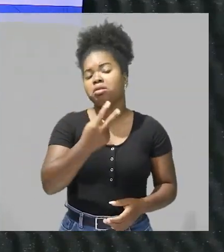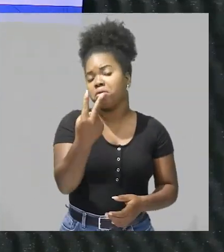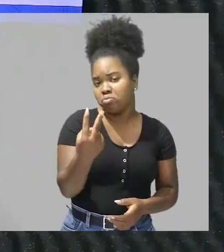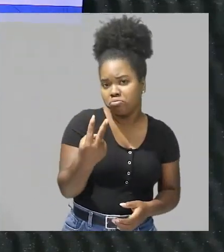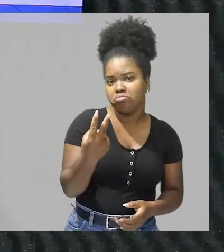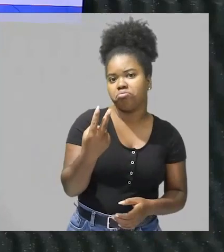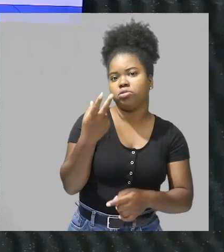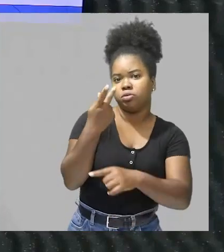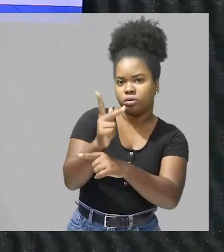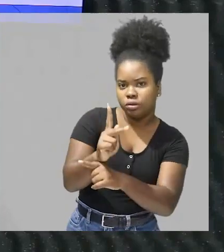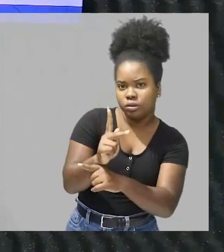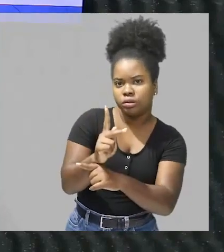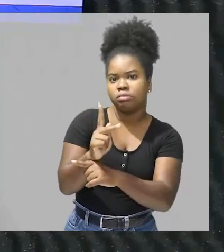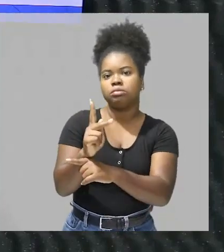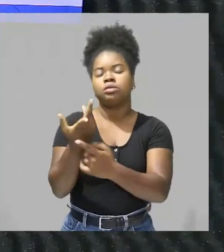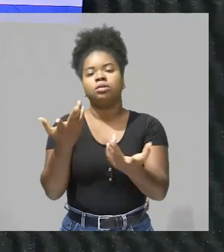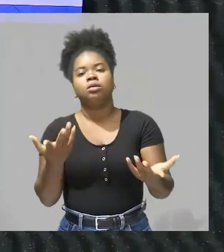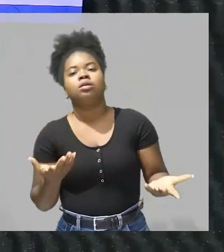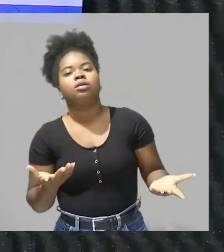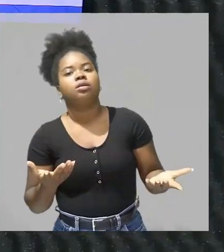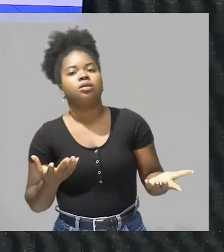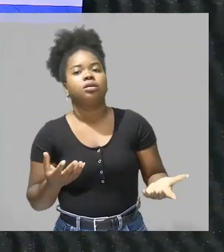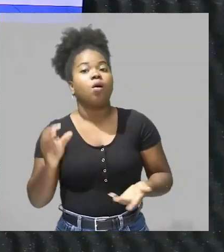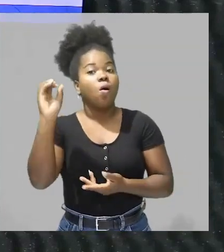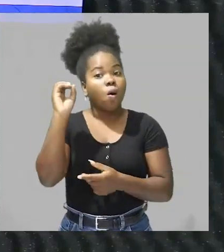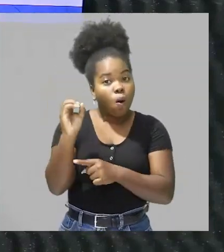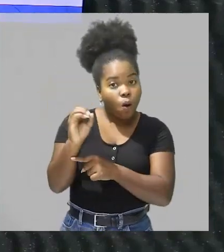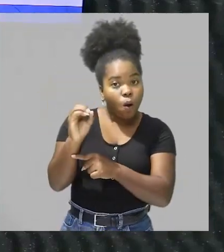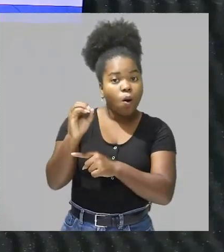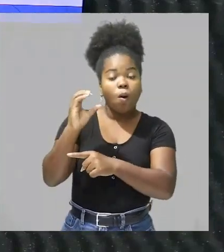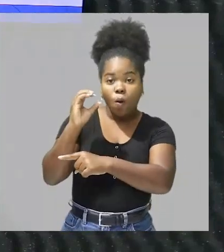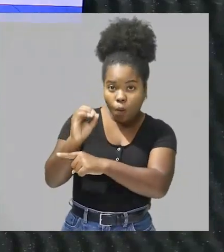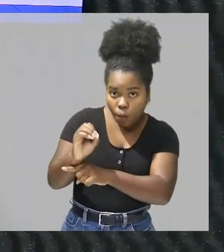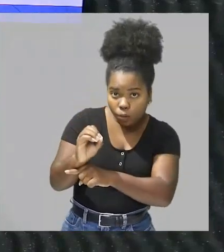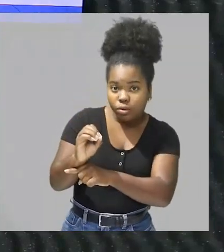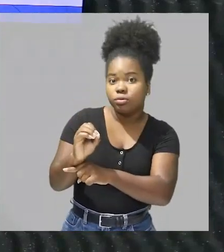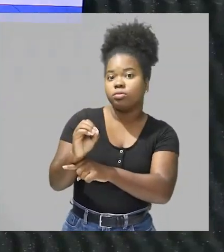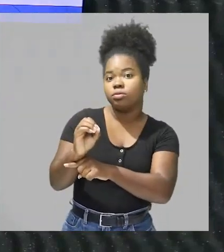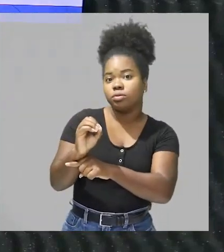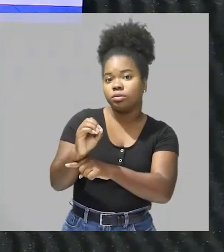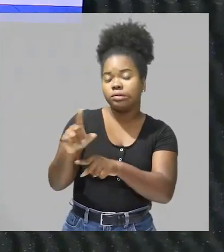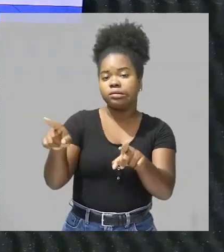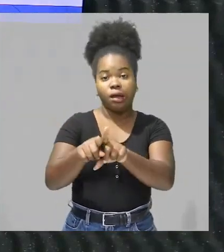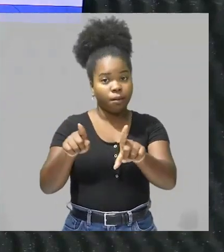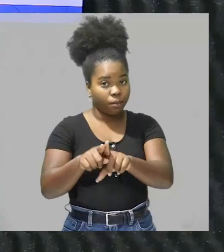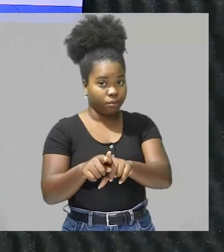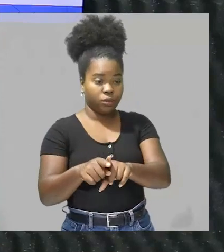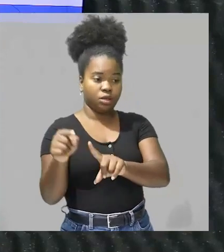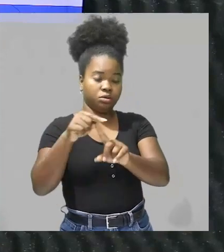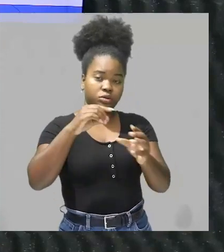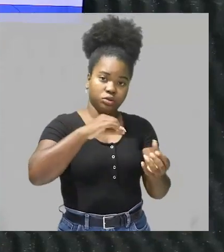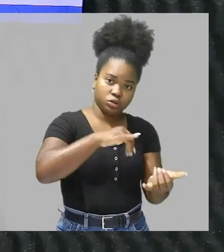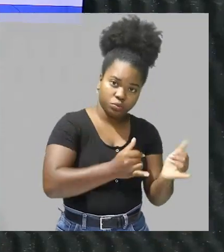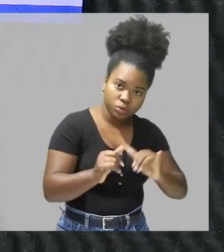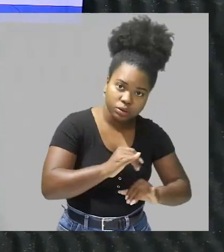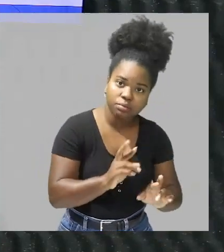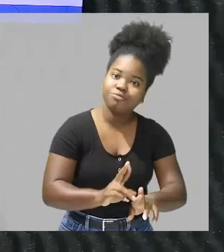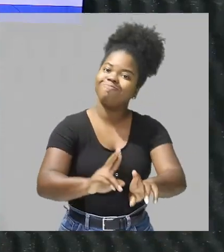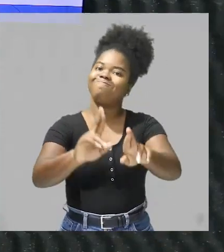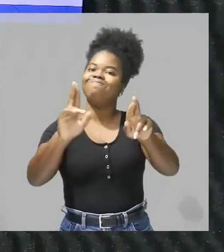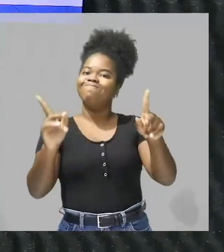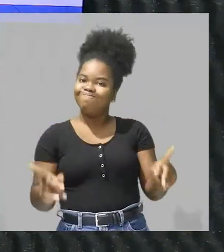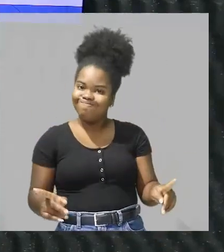hidrogênios né H hidrogênio oxigênio também elementos químicos diferentes